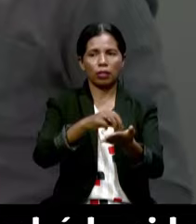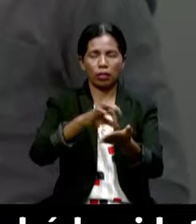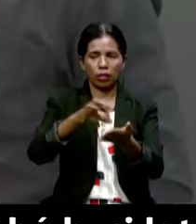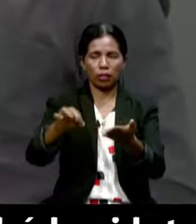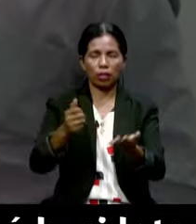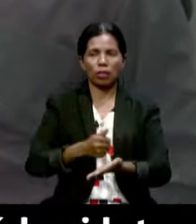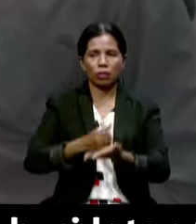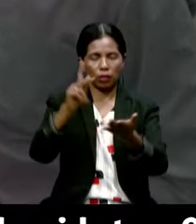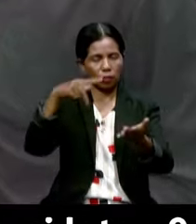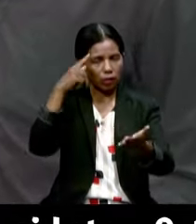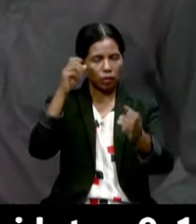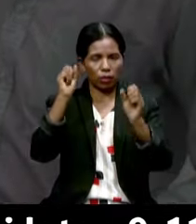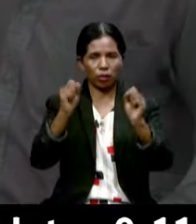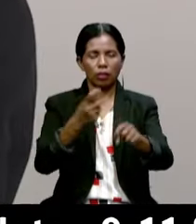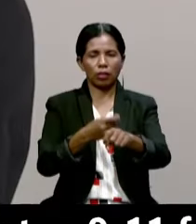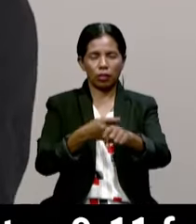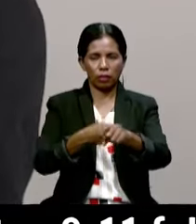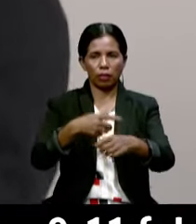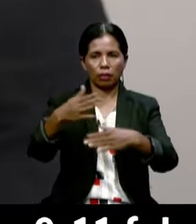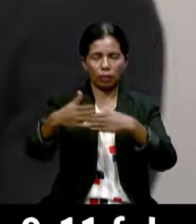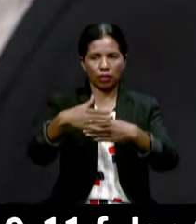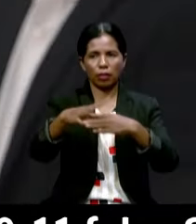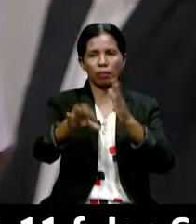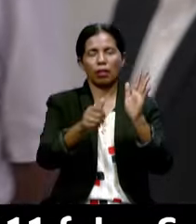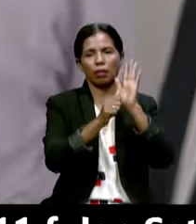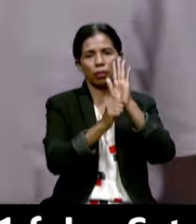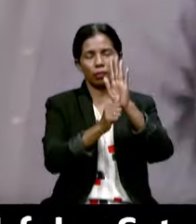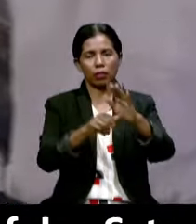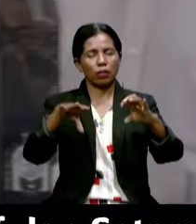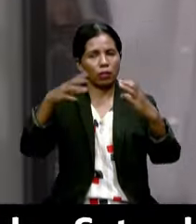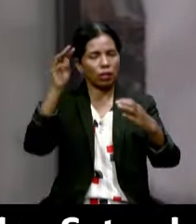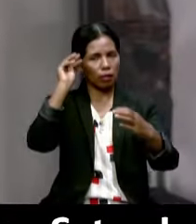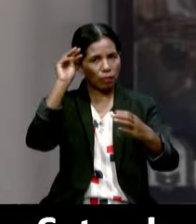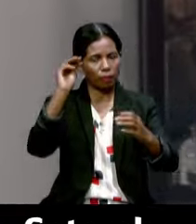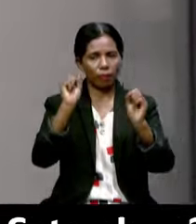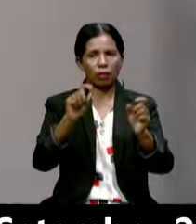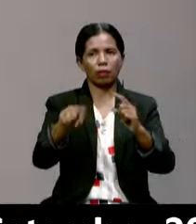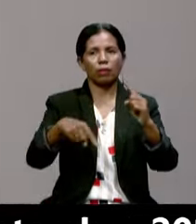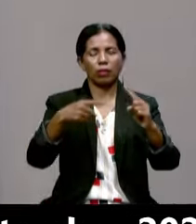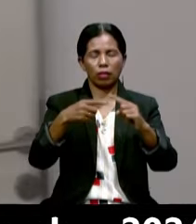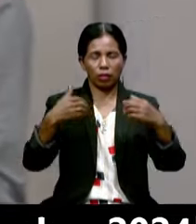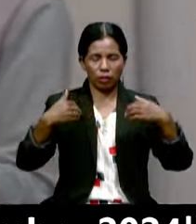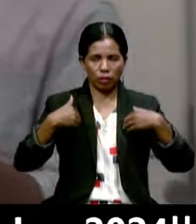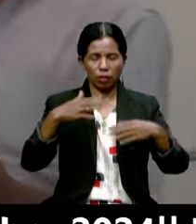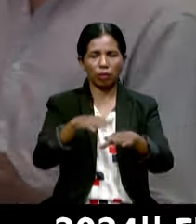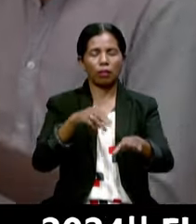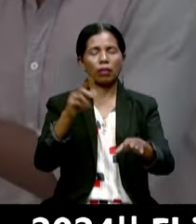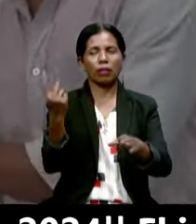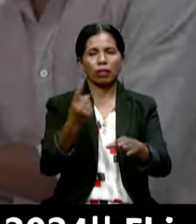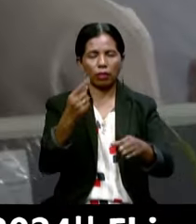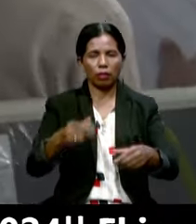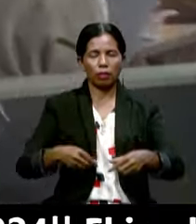apoio político a Tunune e a Tempo Basic, bele apresenta para o Conselho Ministro, Tunune Benira e a recrutamento permanente, bele